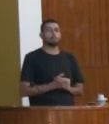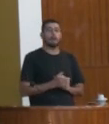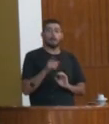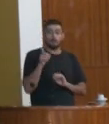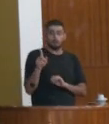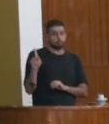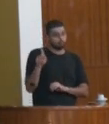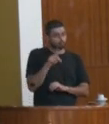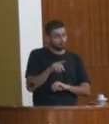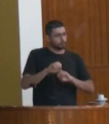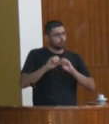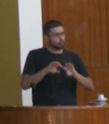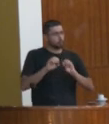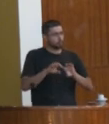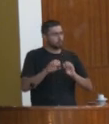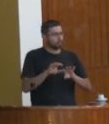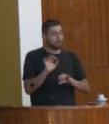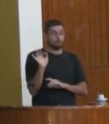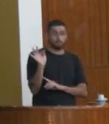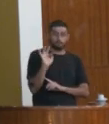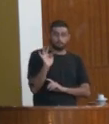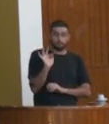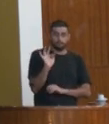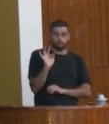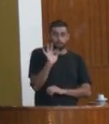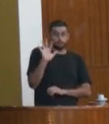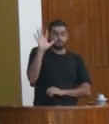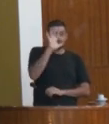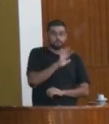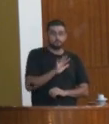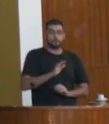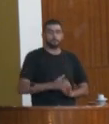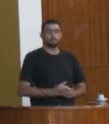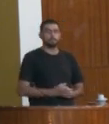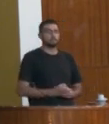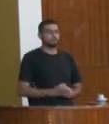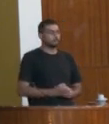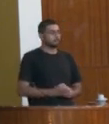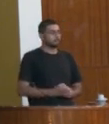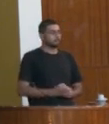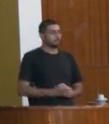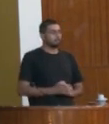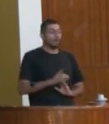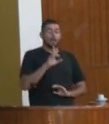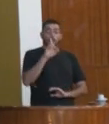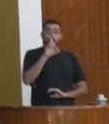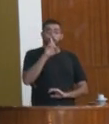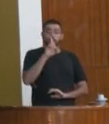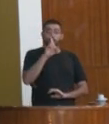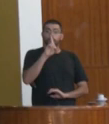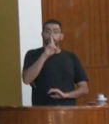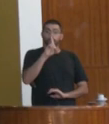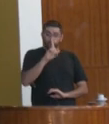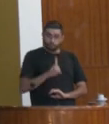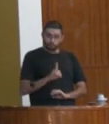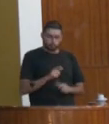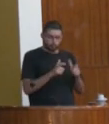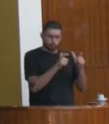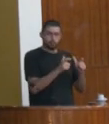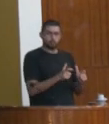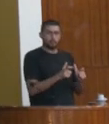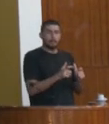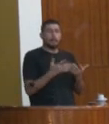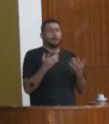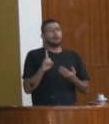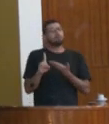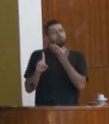uma faculdade federal, ele era diretor de um departamento, e ele falando: